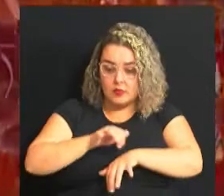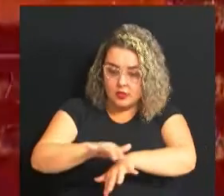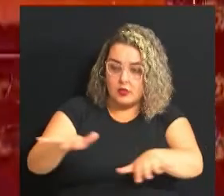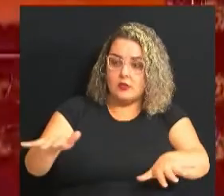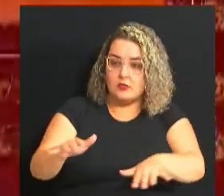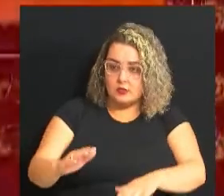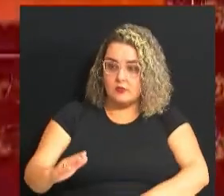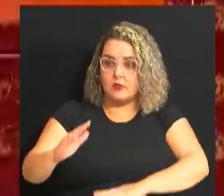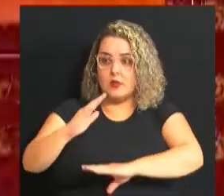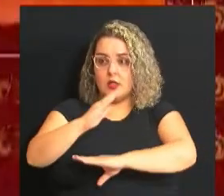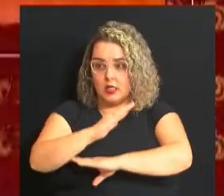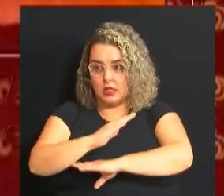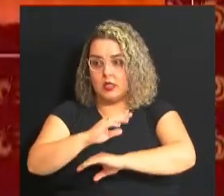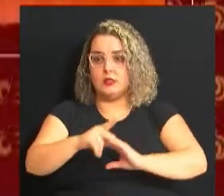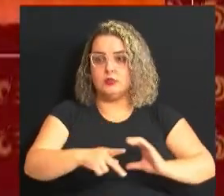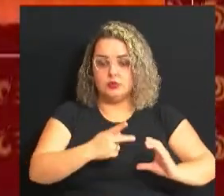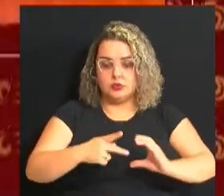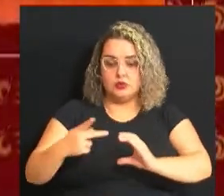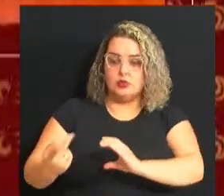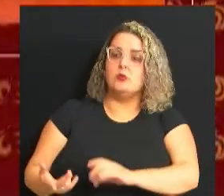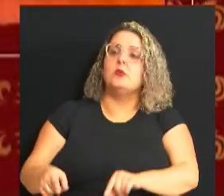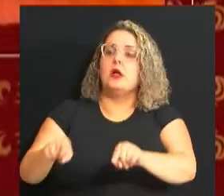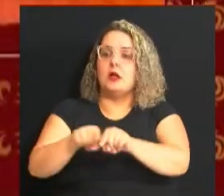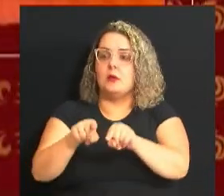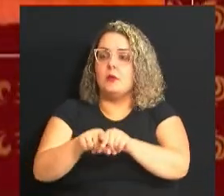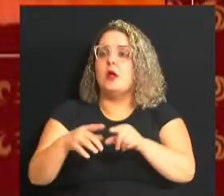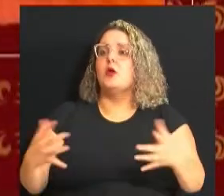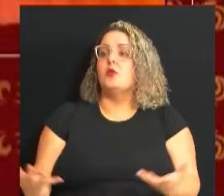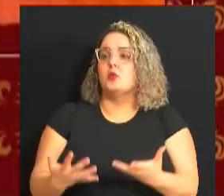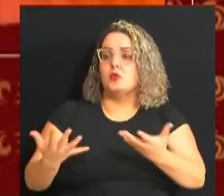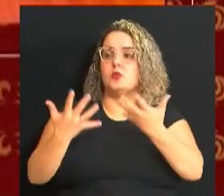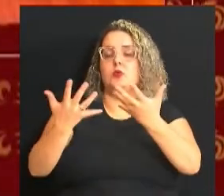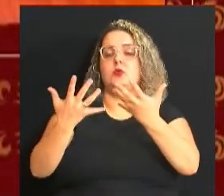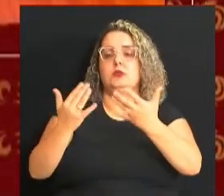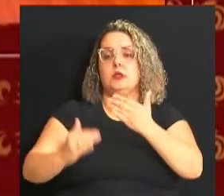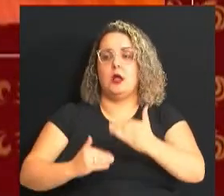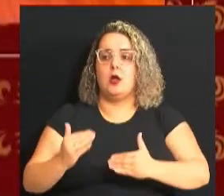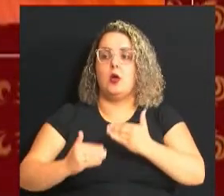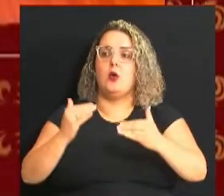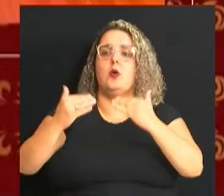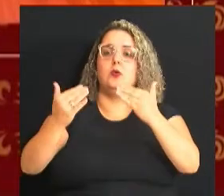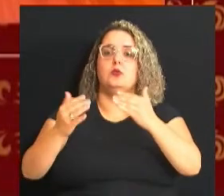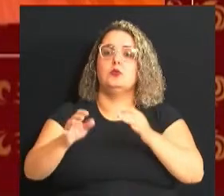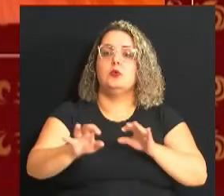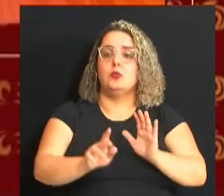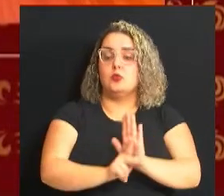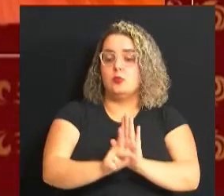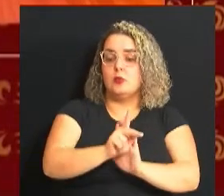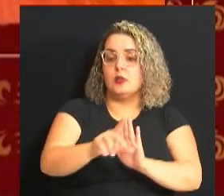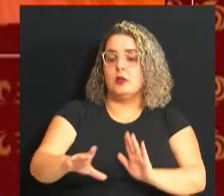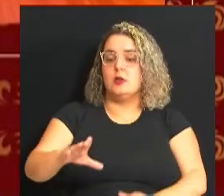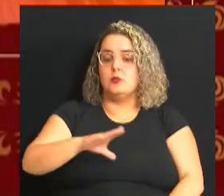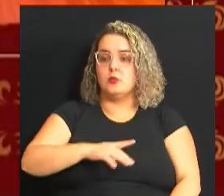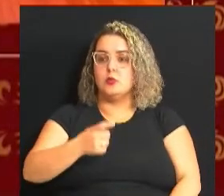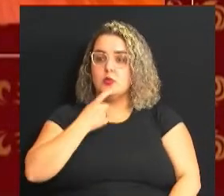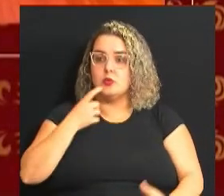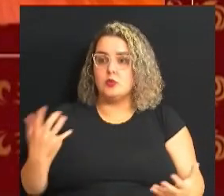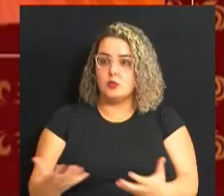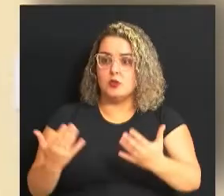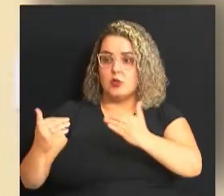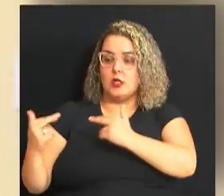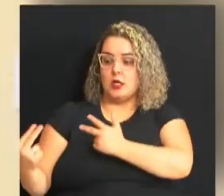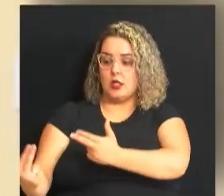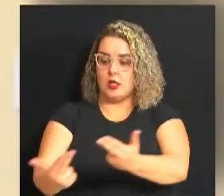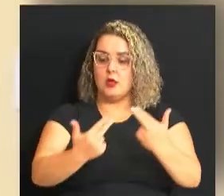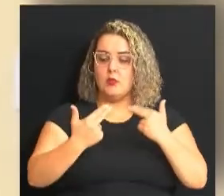Câmara Municipal. Ele também foi um dos colaboradores da construção do Plano Municipal de Promoção da Igualdade